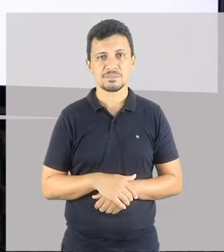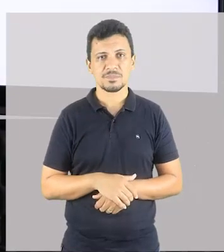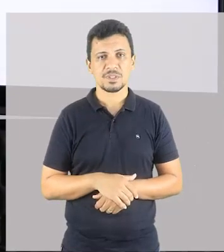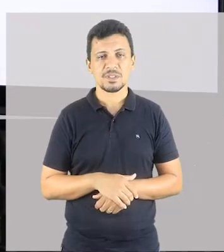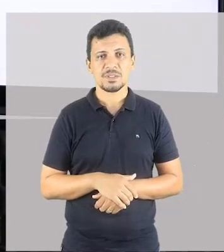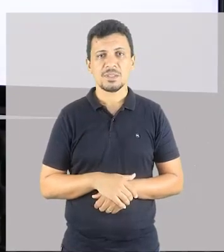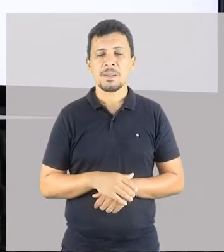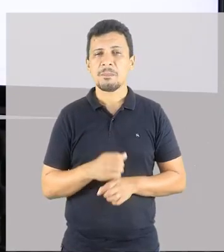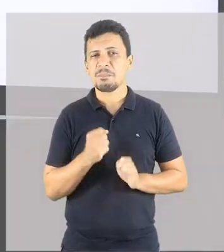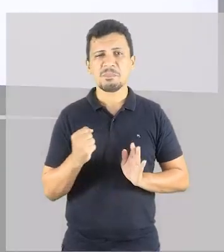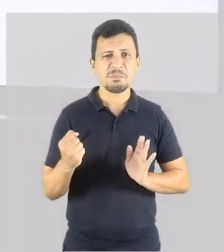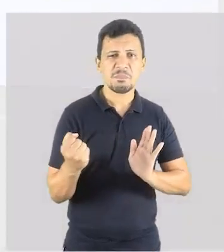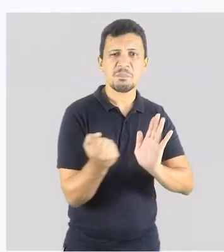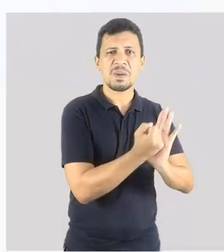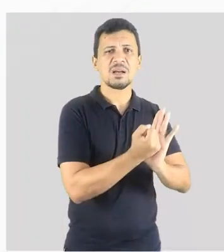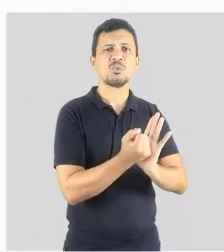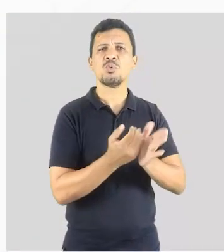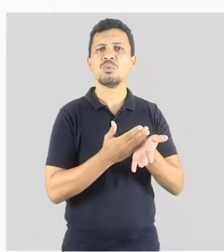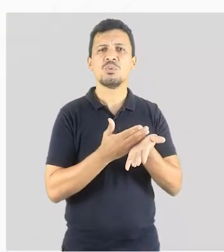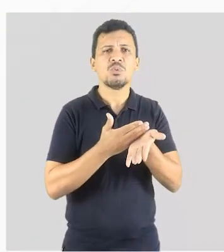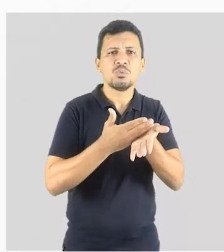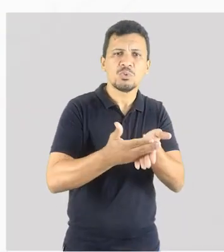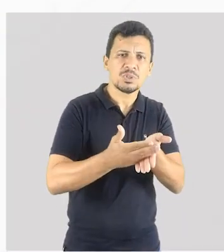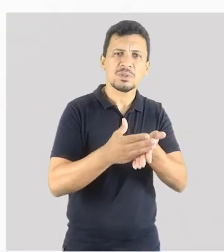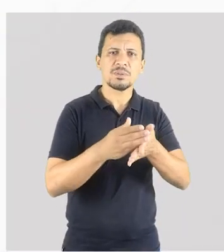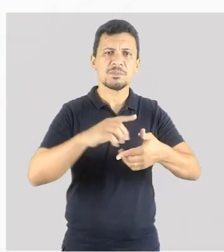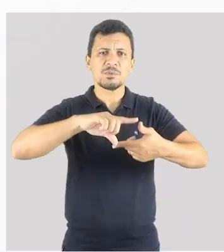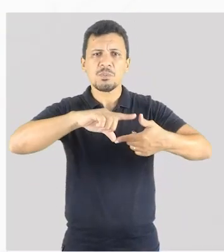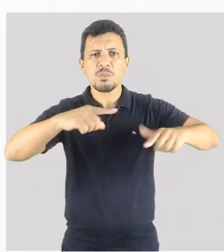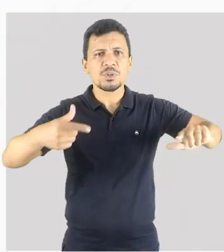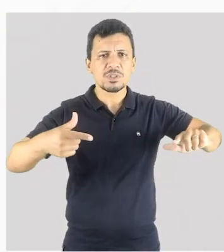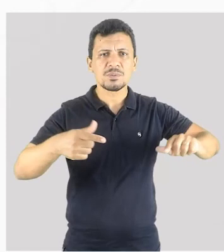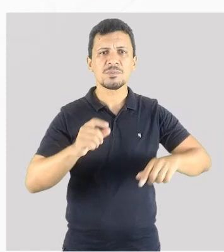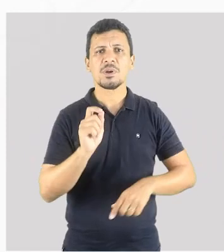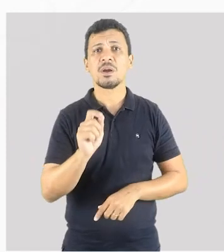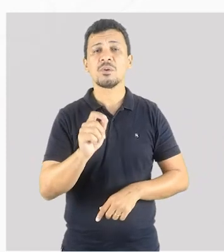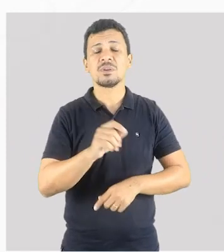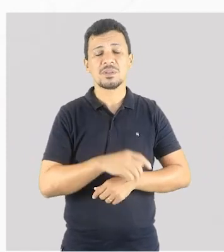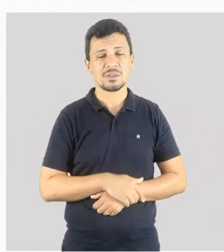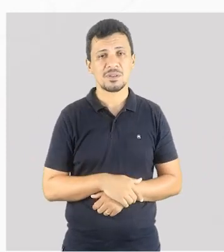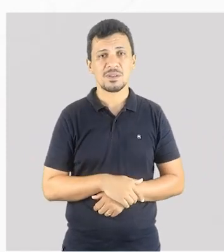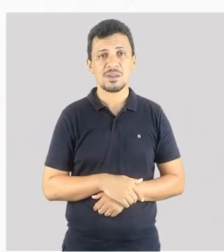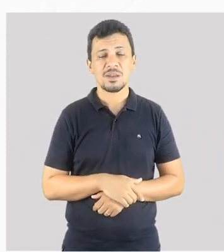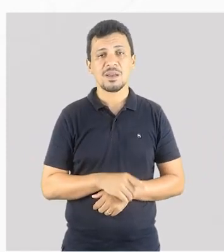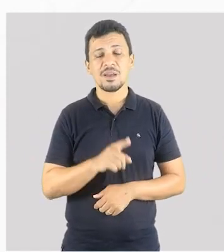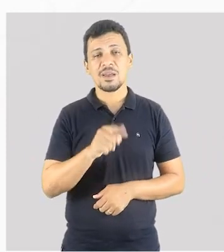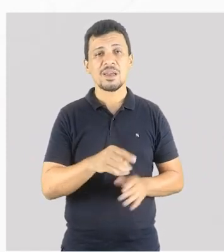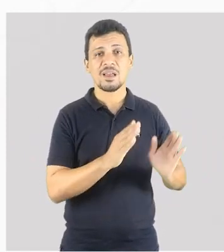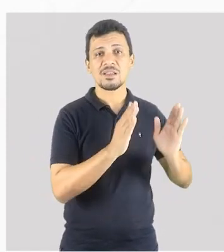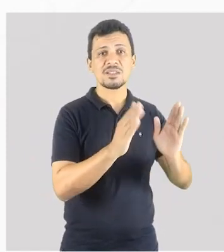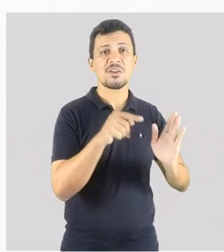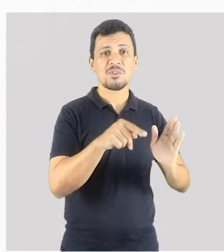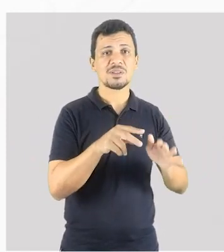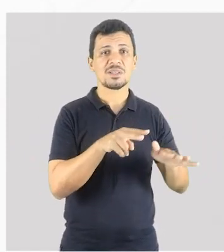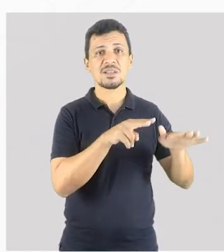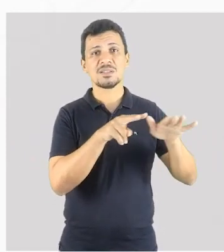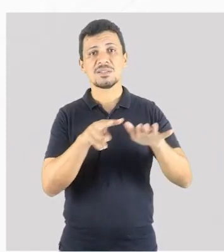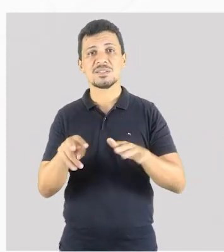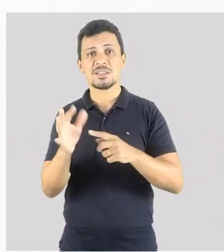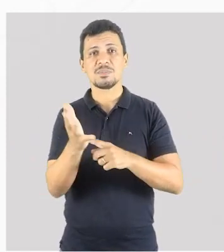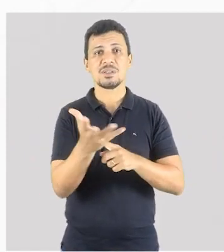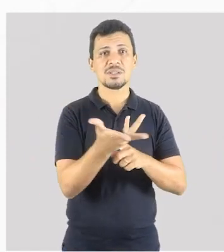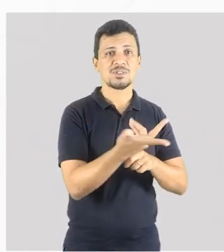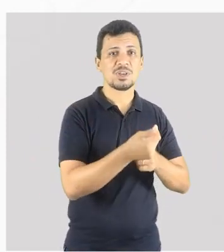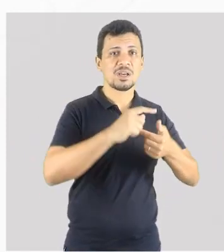que mais marcou o início do modernismo, né, foi exatamente essa fase com a Semana da Arte